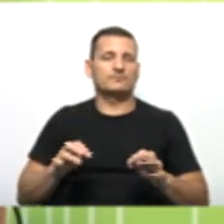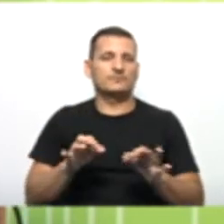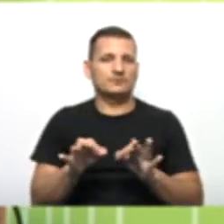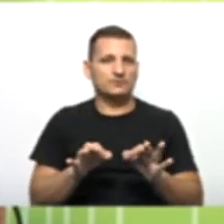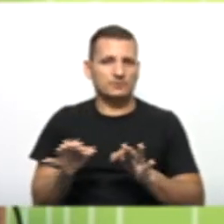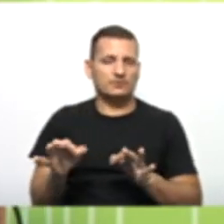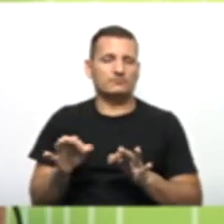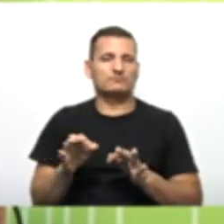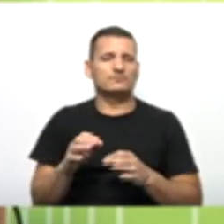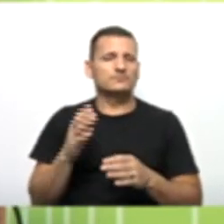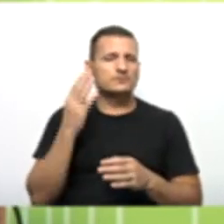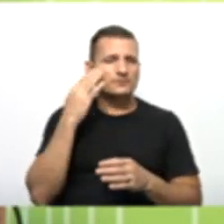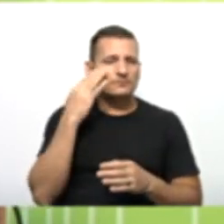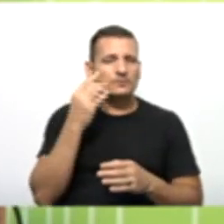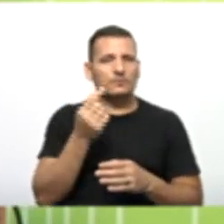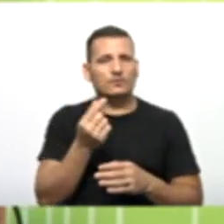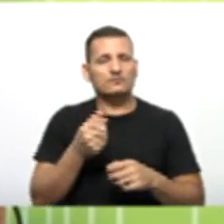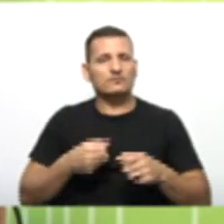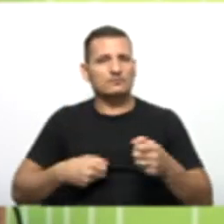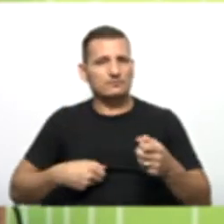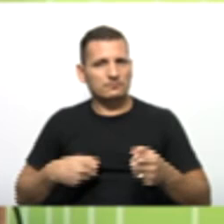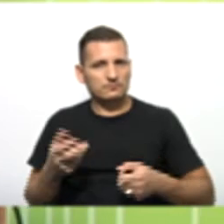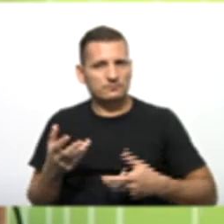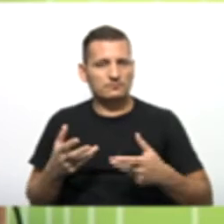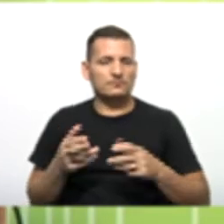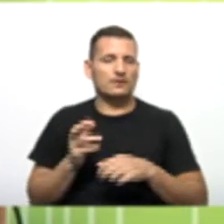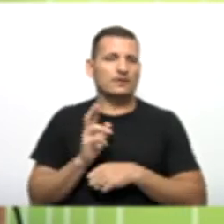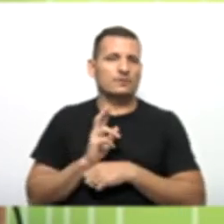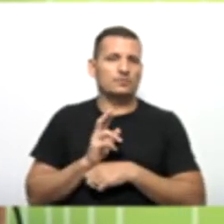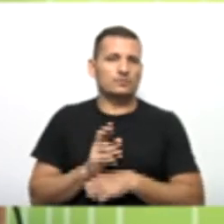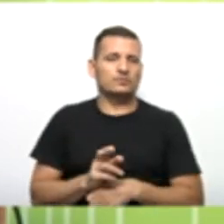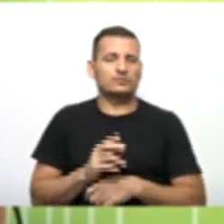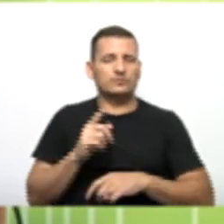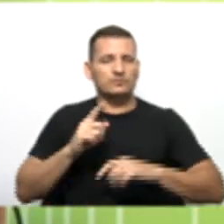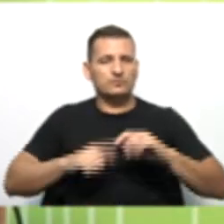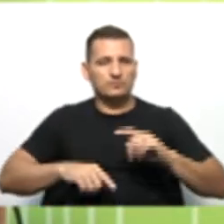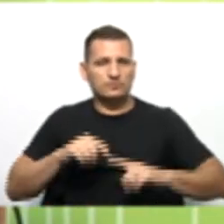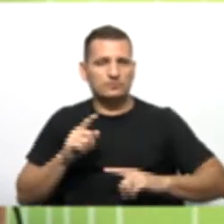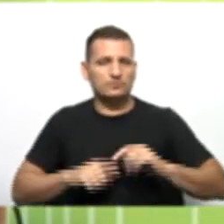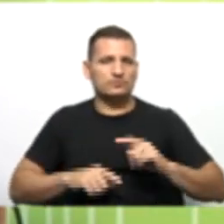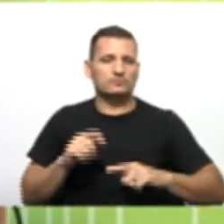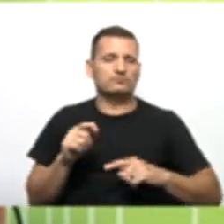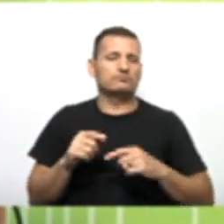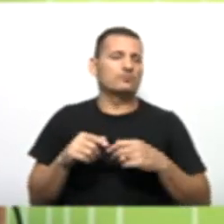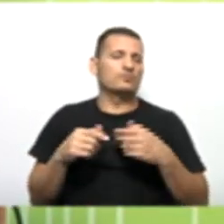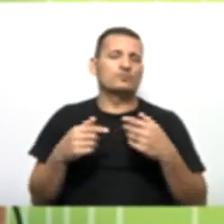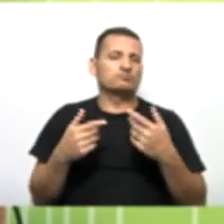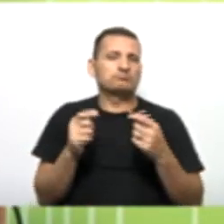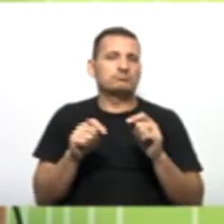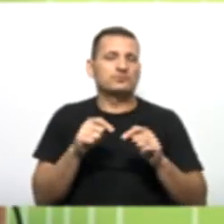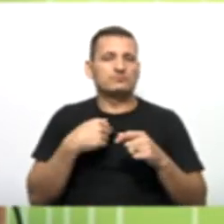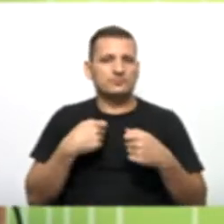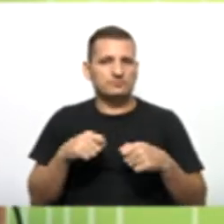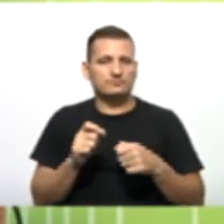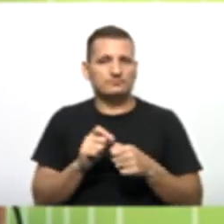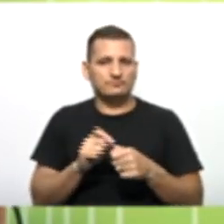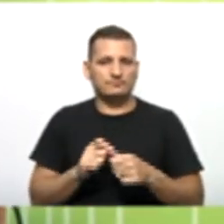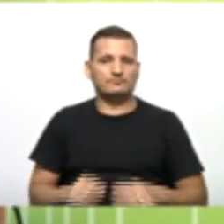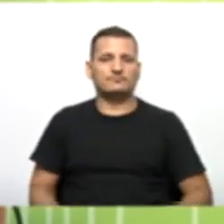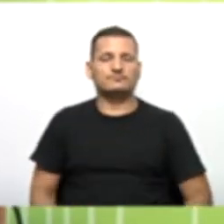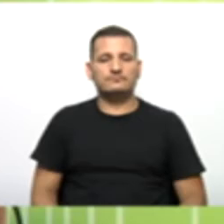os custos, estimar os materiais disponíveis, os materiais necessários, as atividades que eu tenho que realizar,